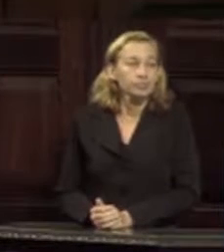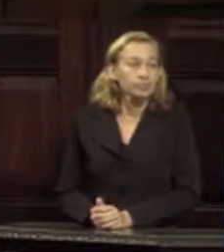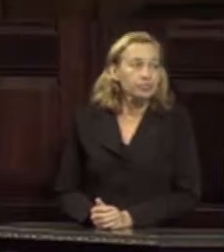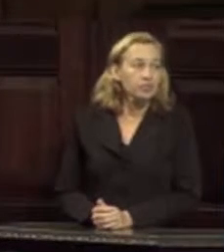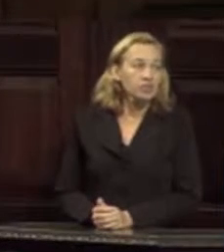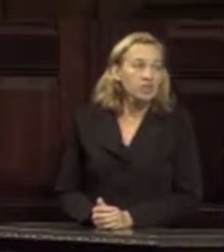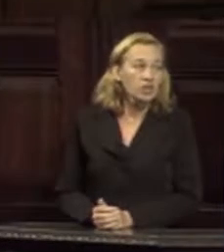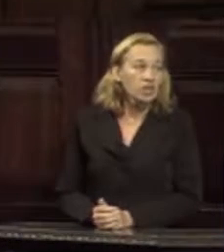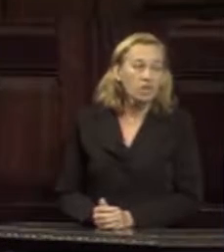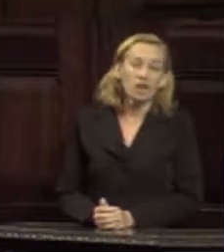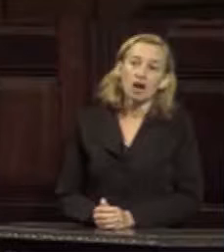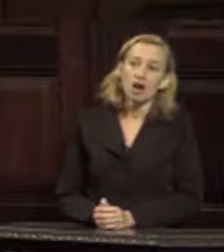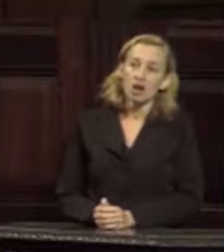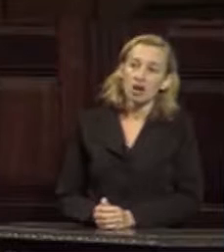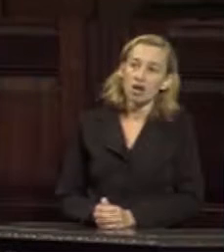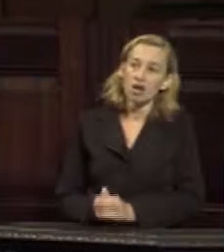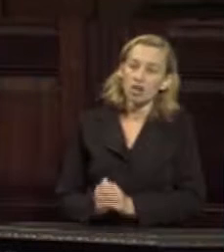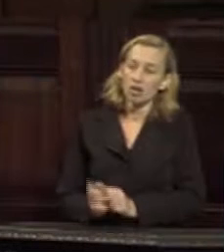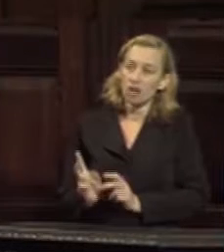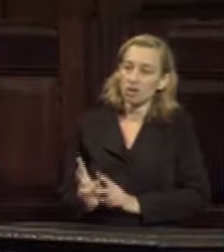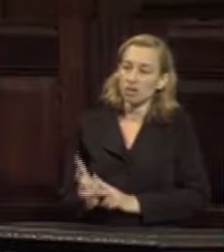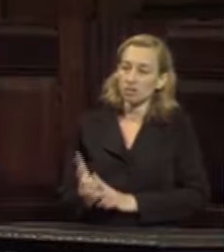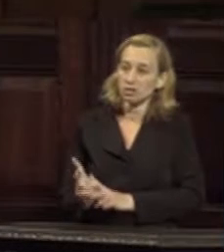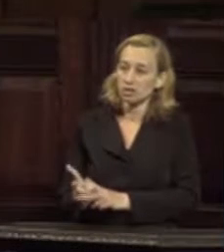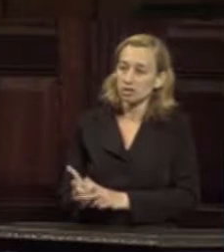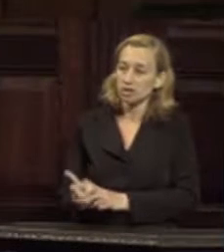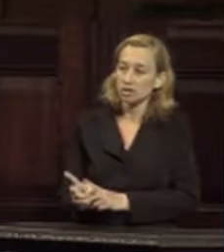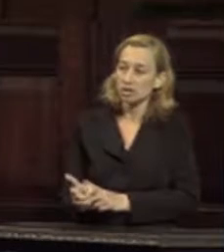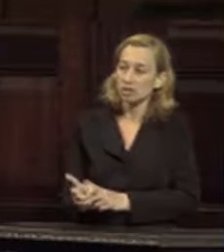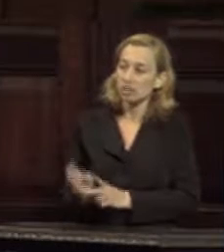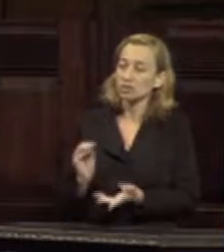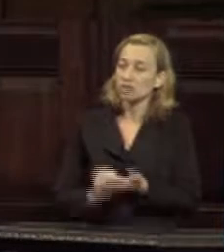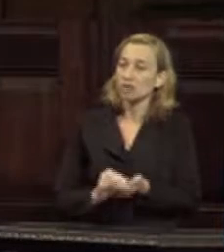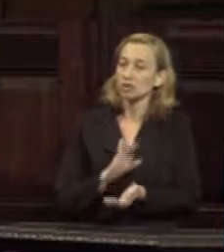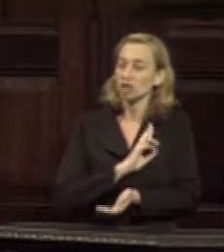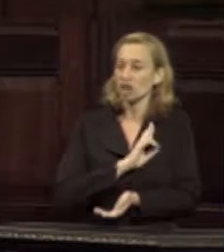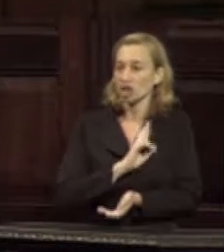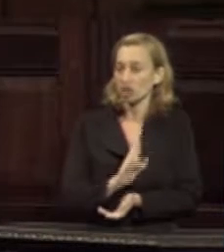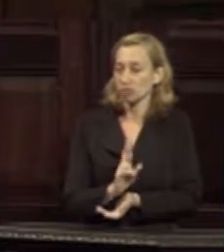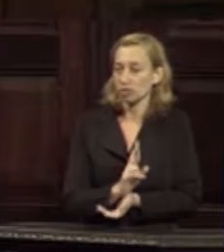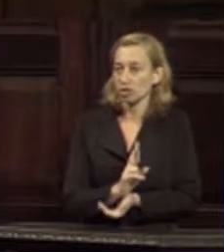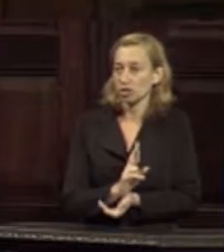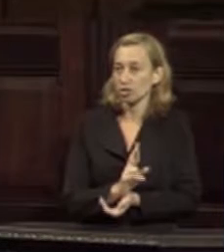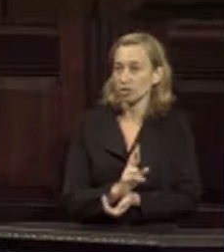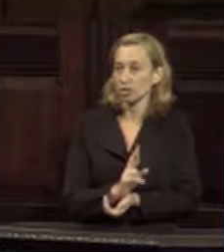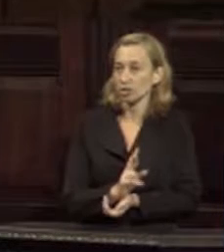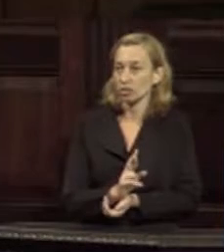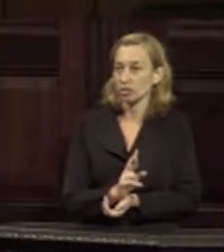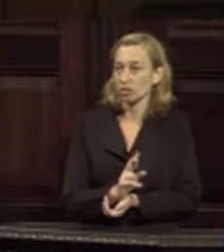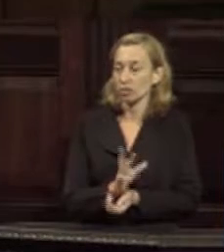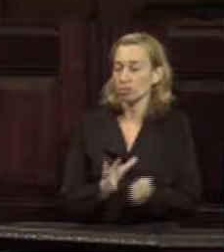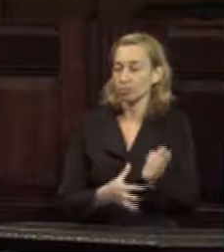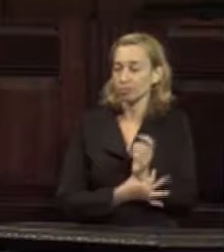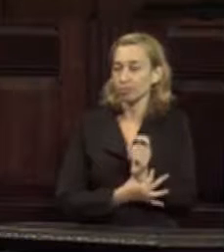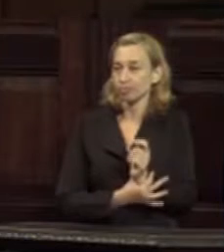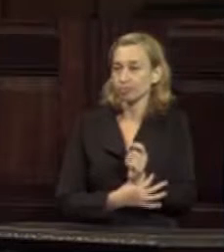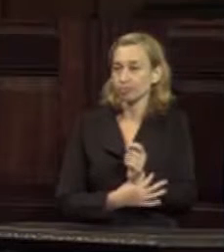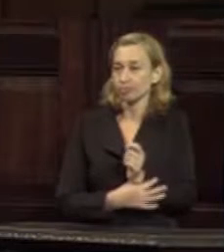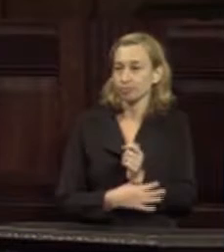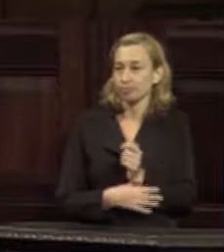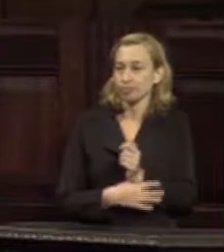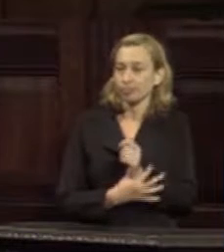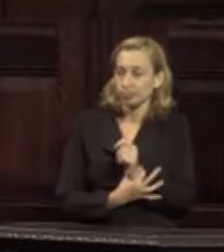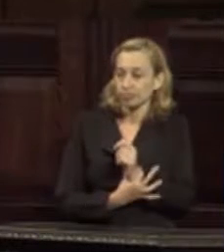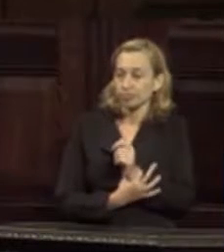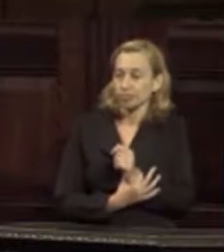a continuidade do desrespeito à política de segurança que o Estado do Rio